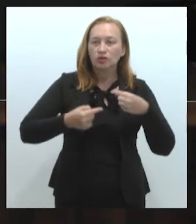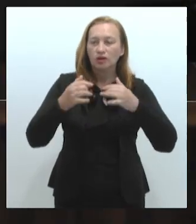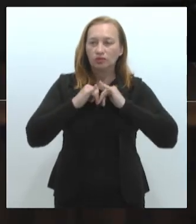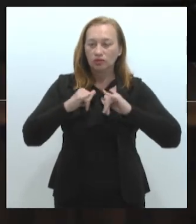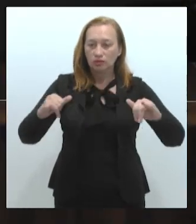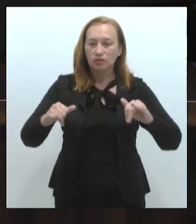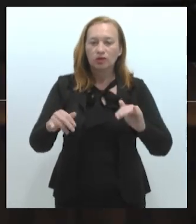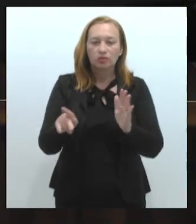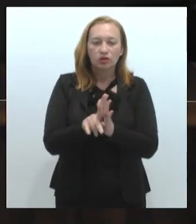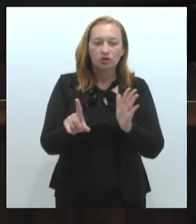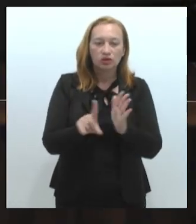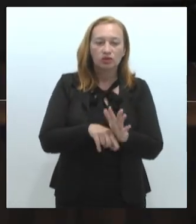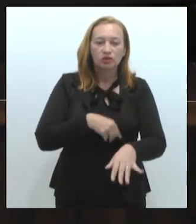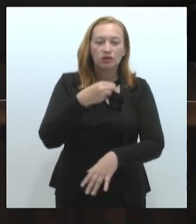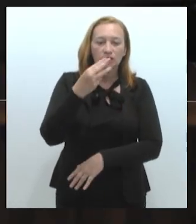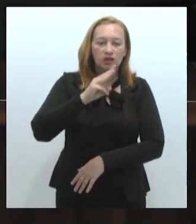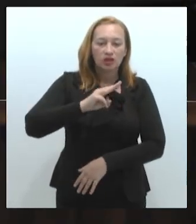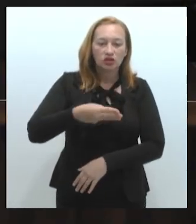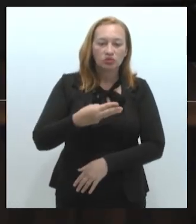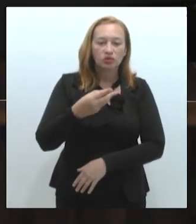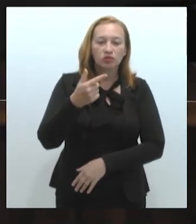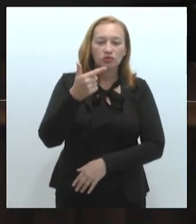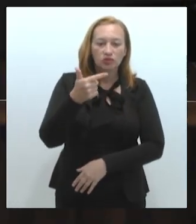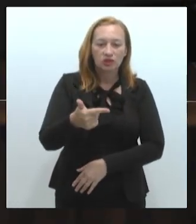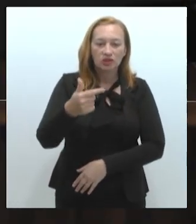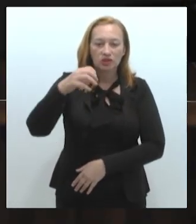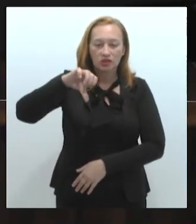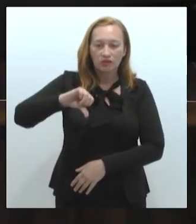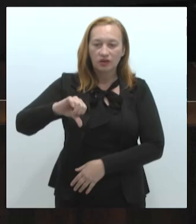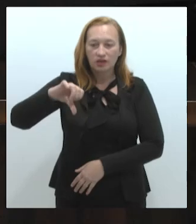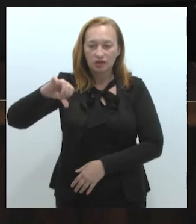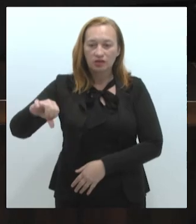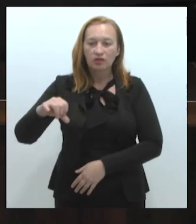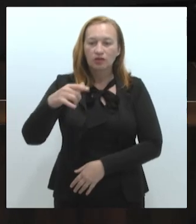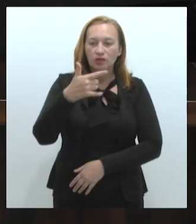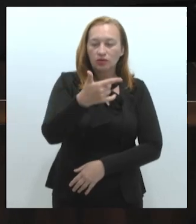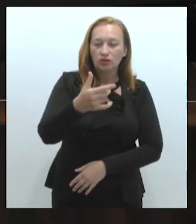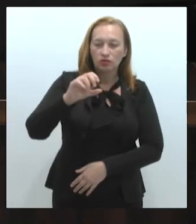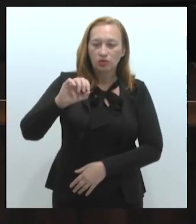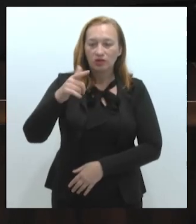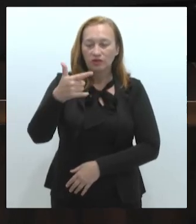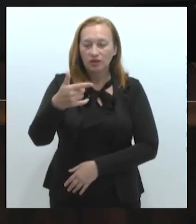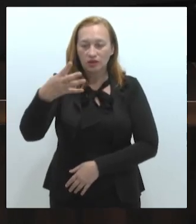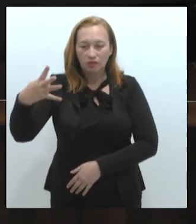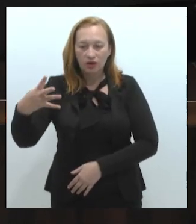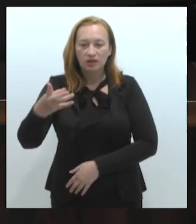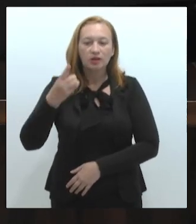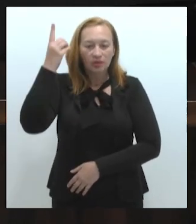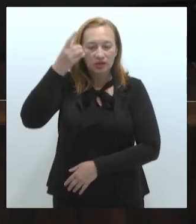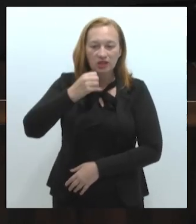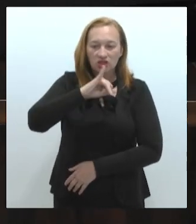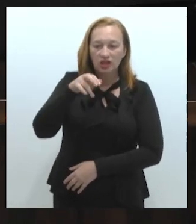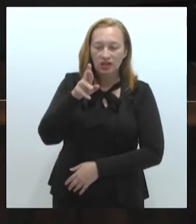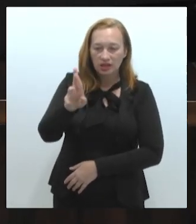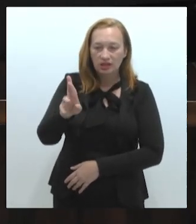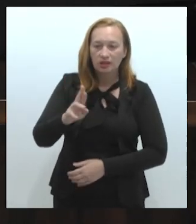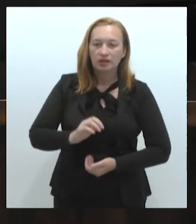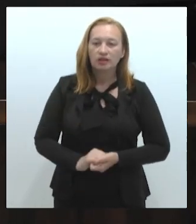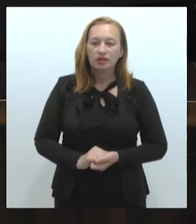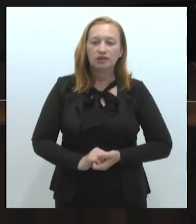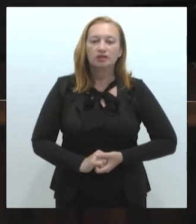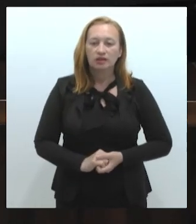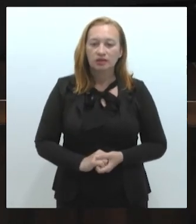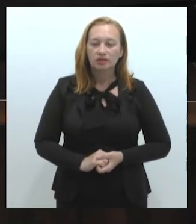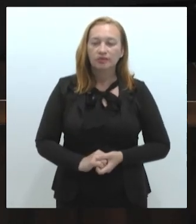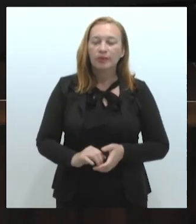Anuncio o projeto de lei número 3.299 de 2024, de autoria do deputado Jari Oliveira, que altera a